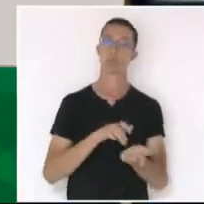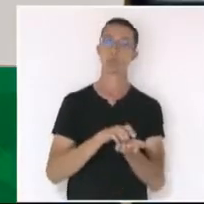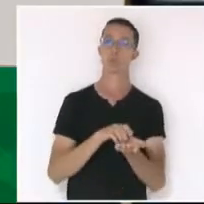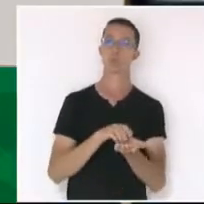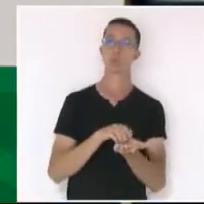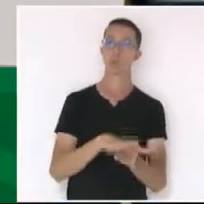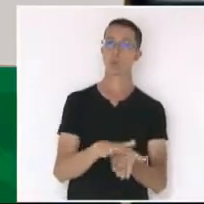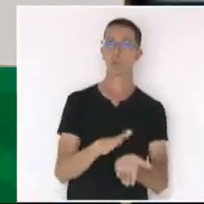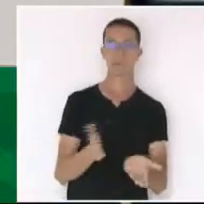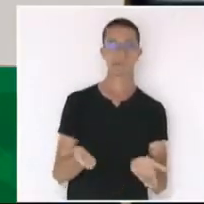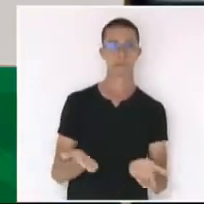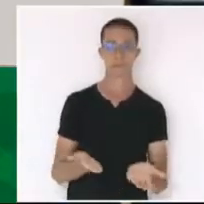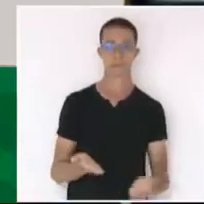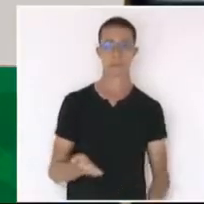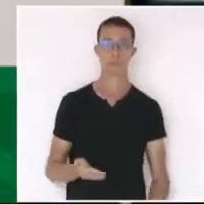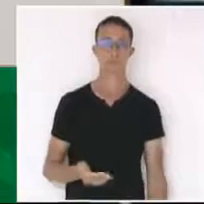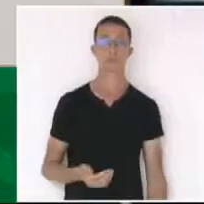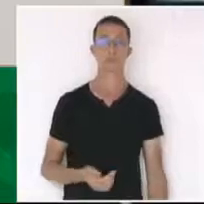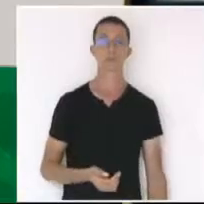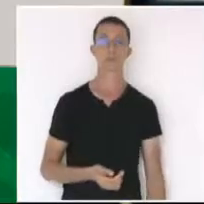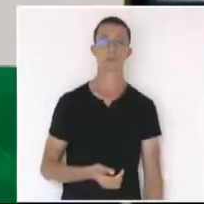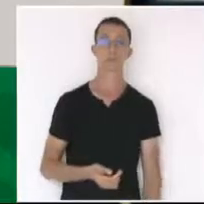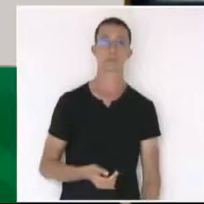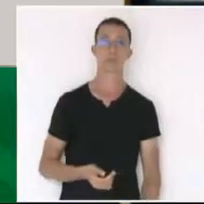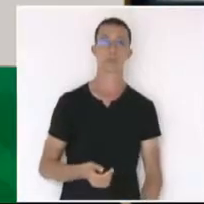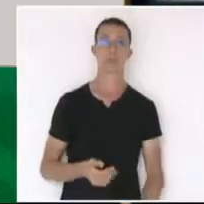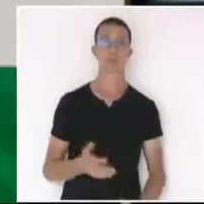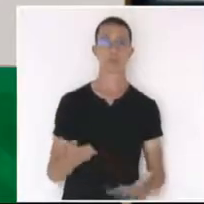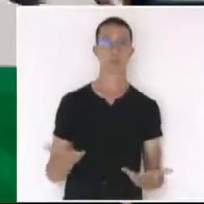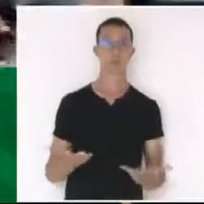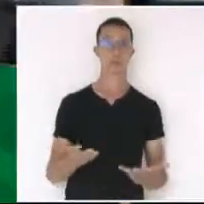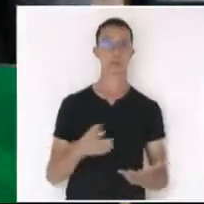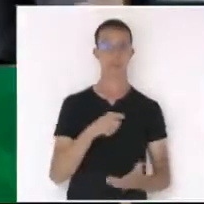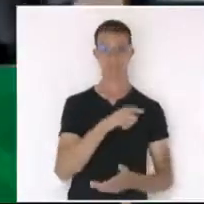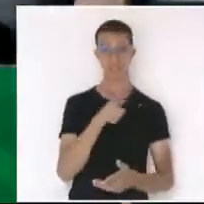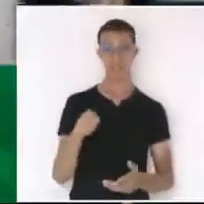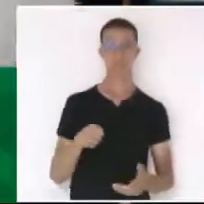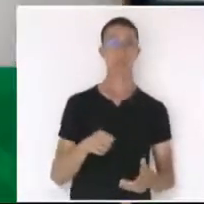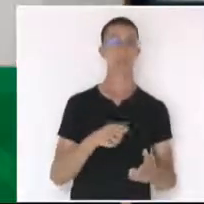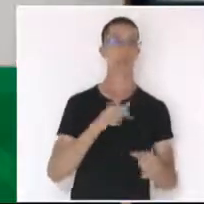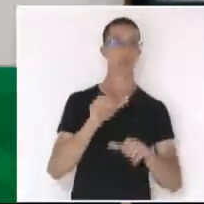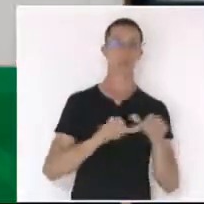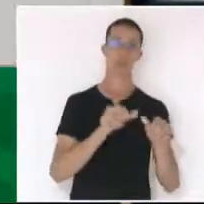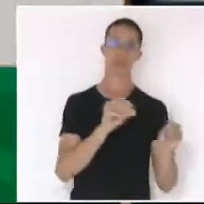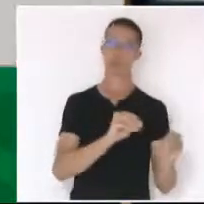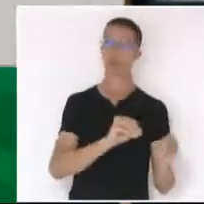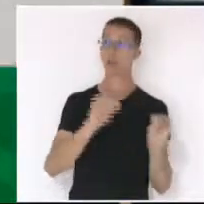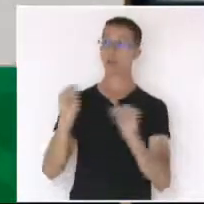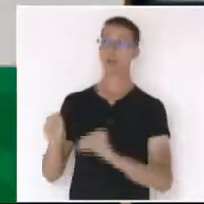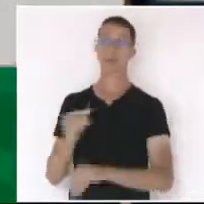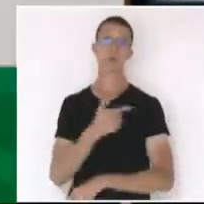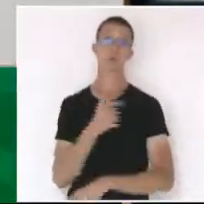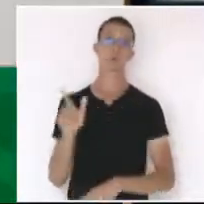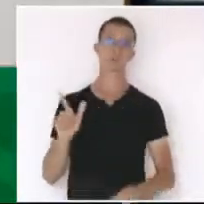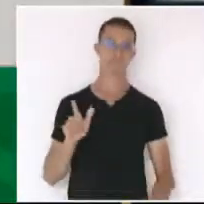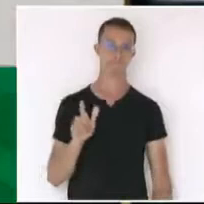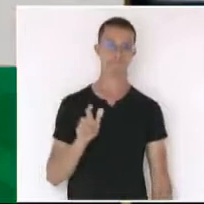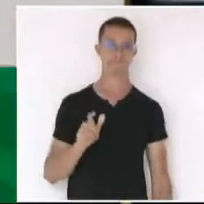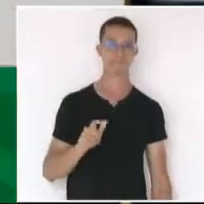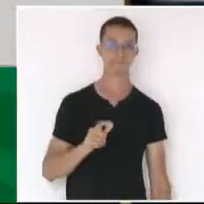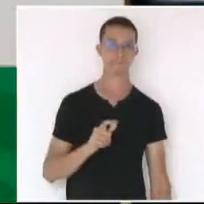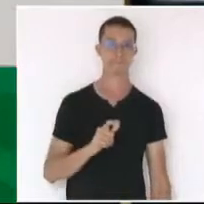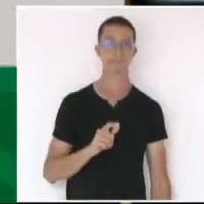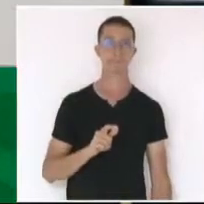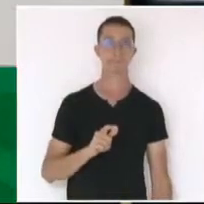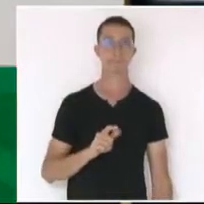razão da desativação terão que sim ser reaproveitados em outros lugares da própria ligamos